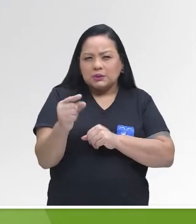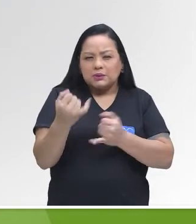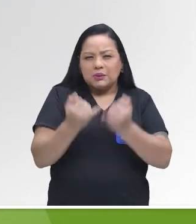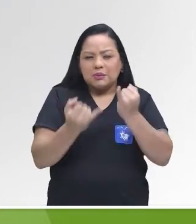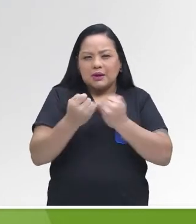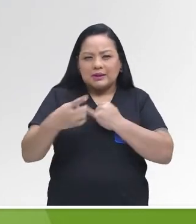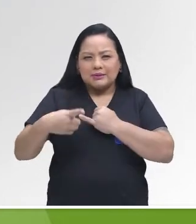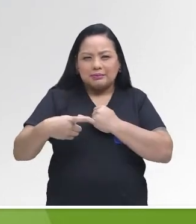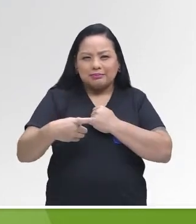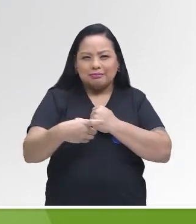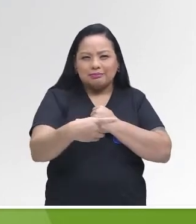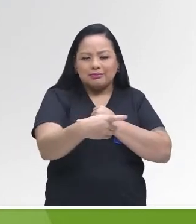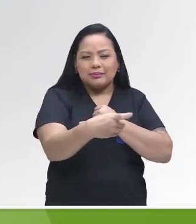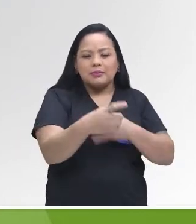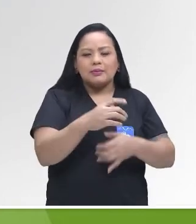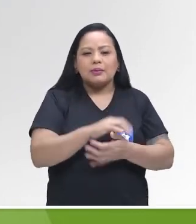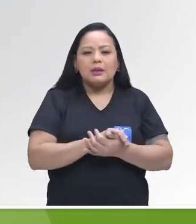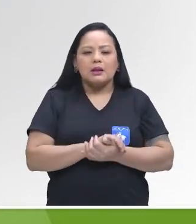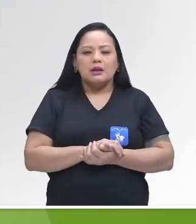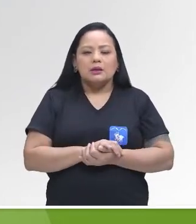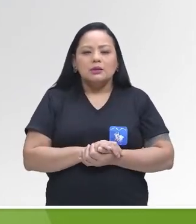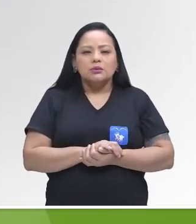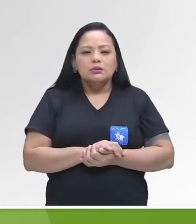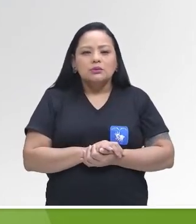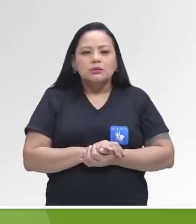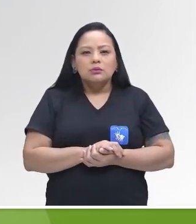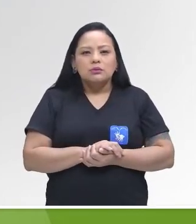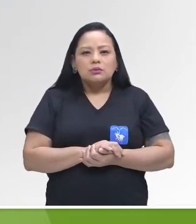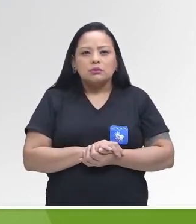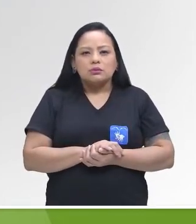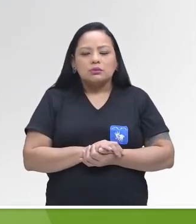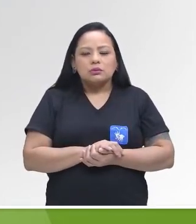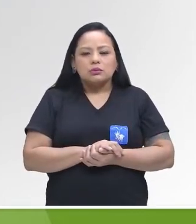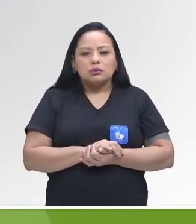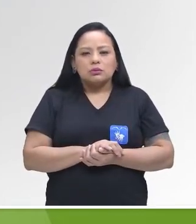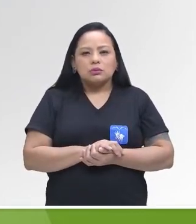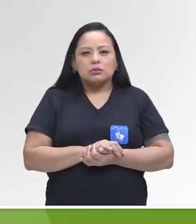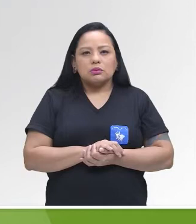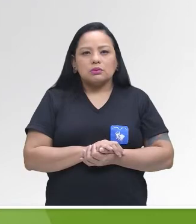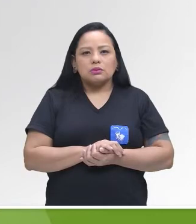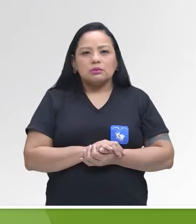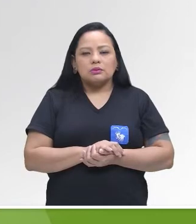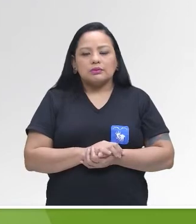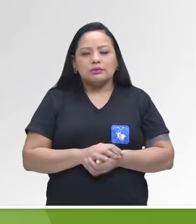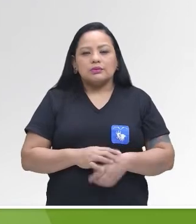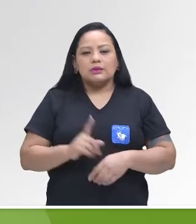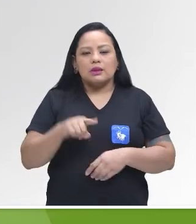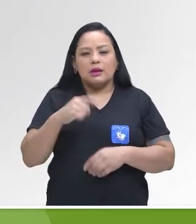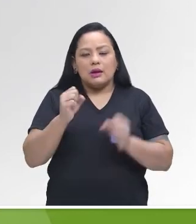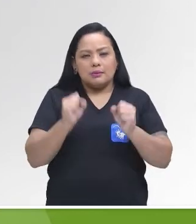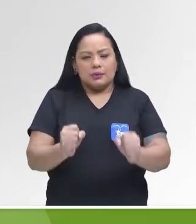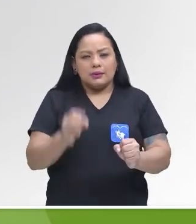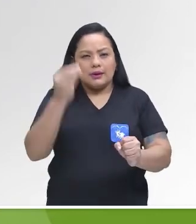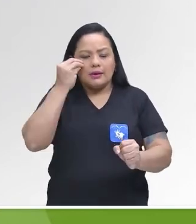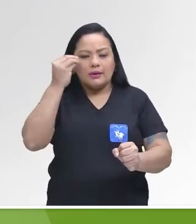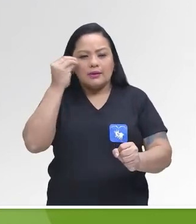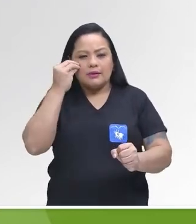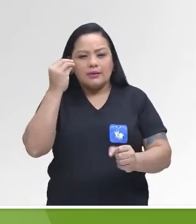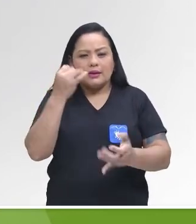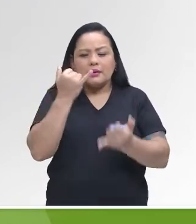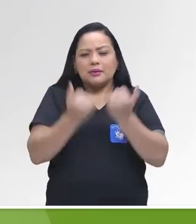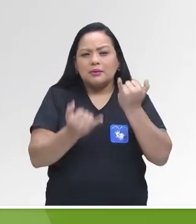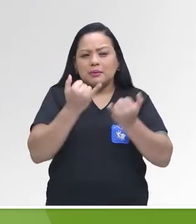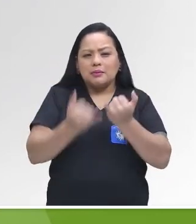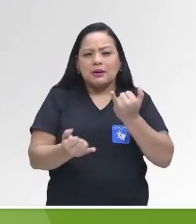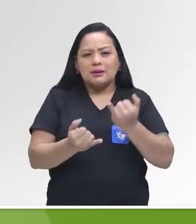ok? Então a gente tem aí os girinos, certo? E aí vocês podem ver que eles são